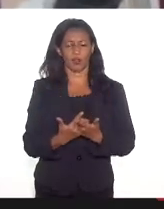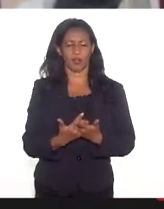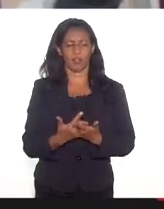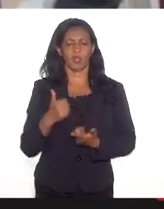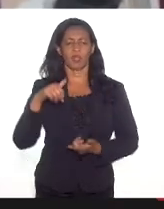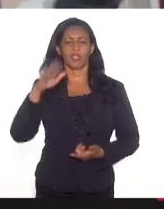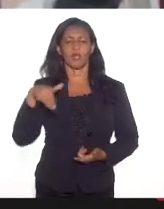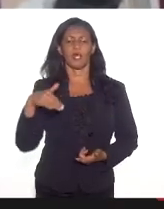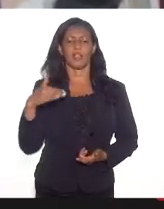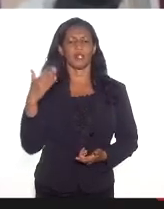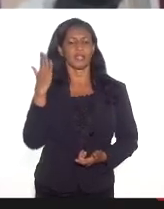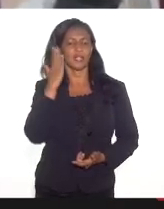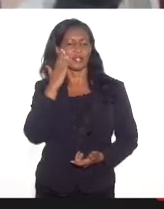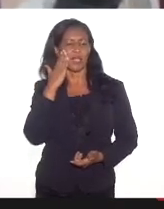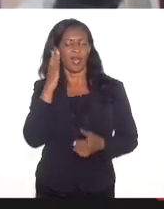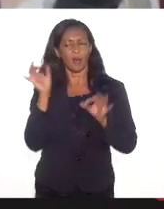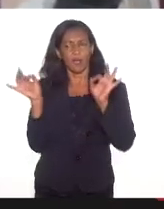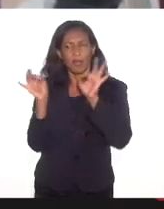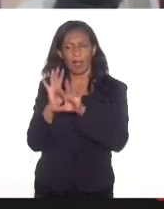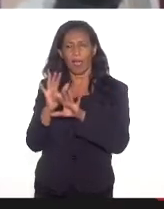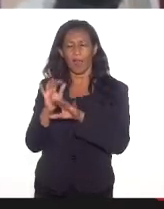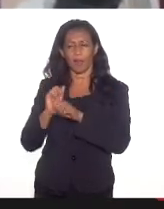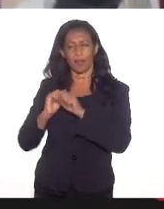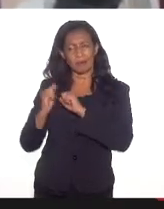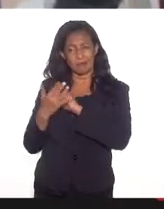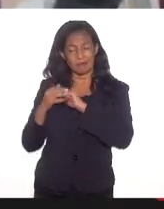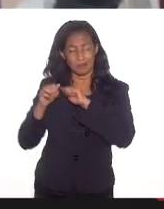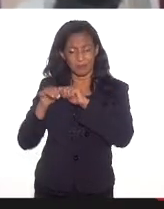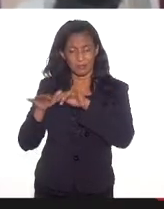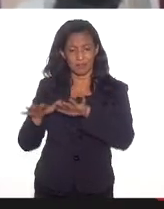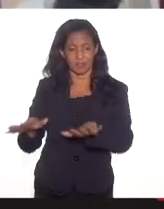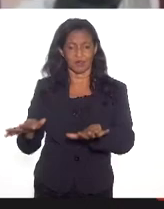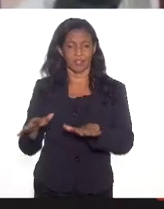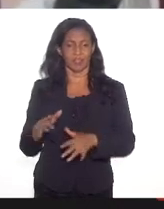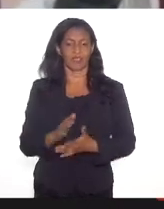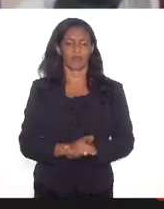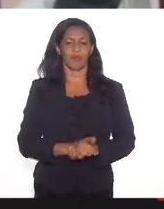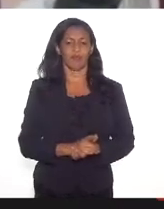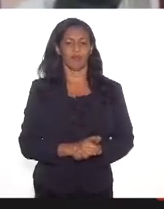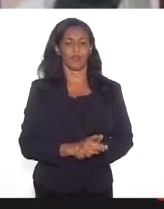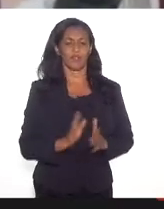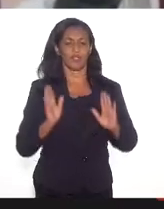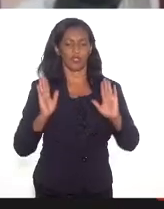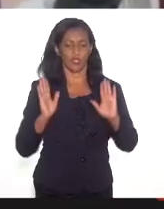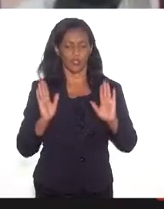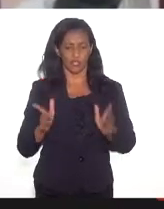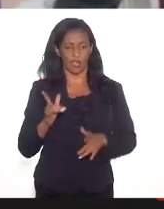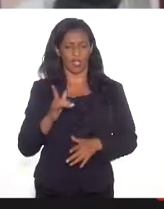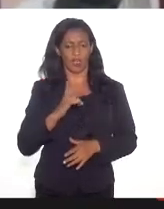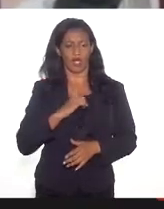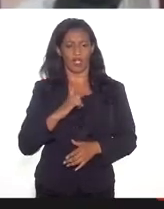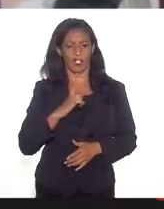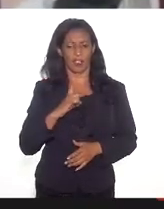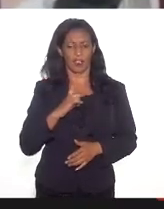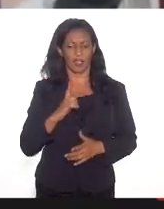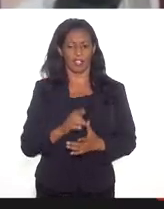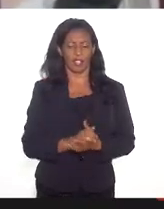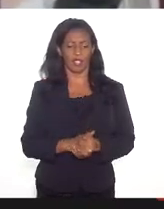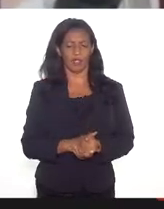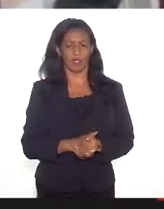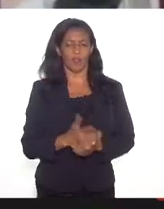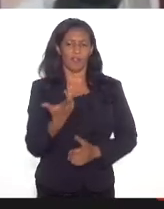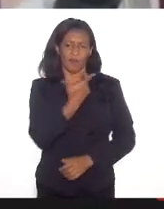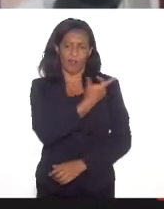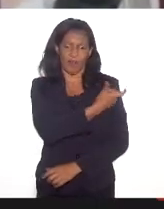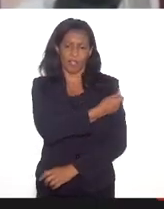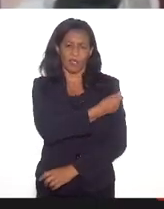sabe não que termine essa pandemia e já tendo já tem que junho eu tomo a ter 50 vacina